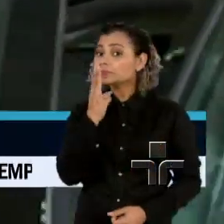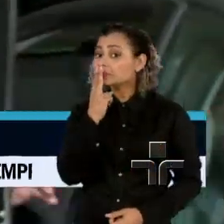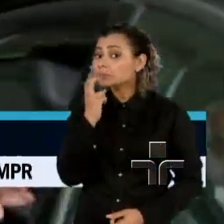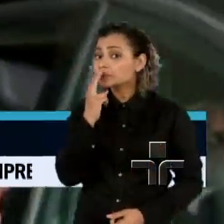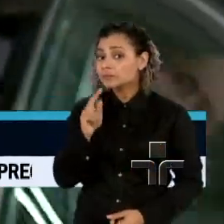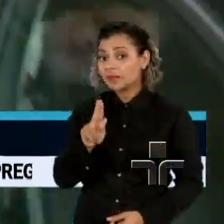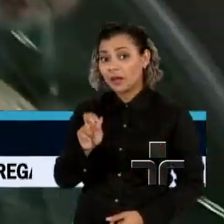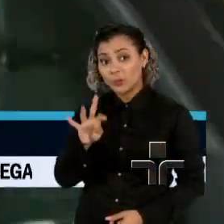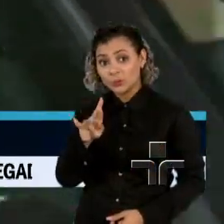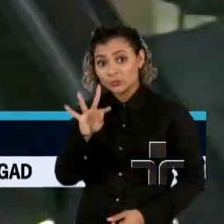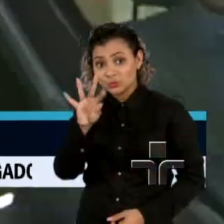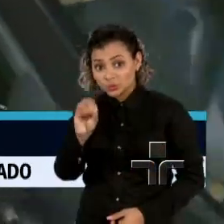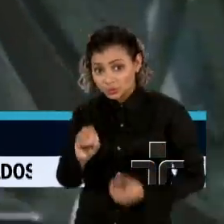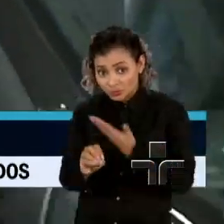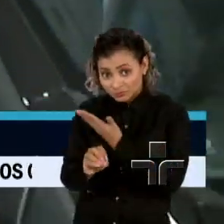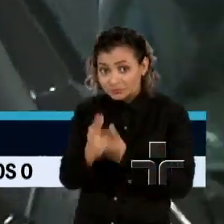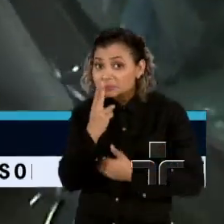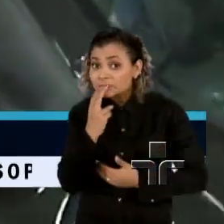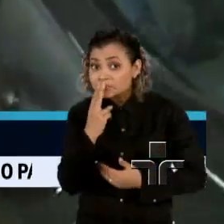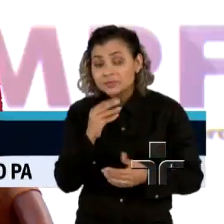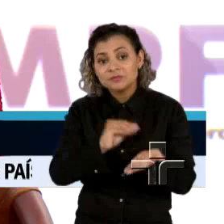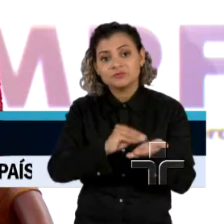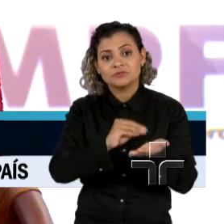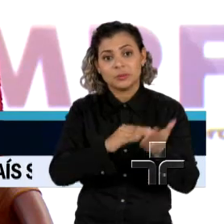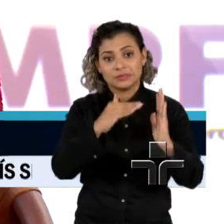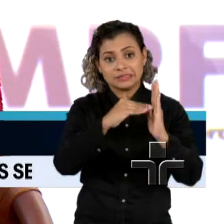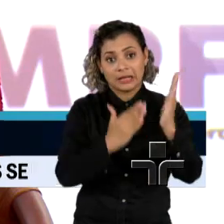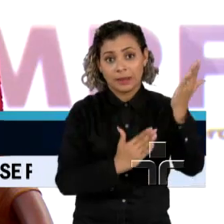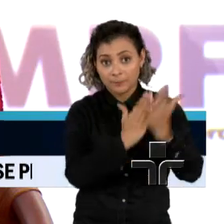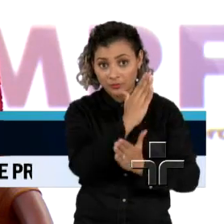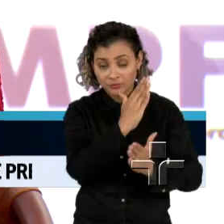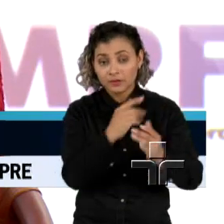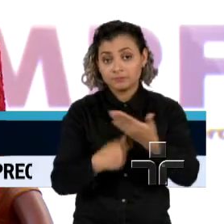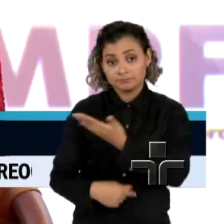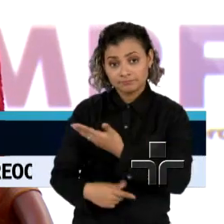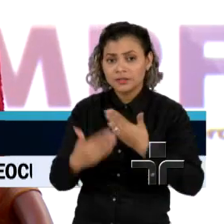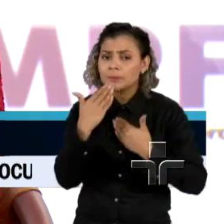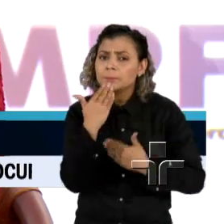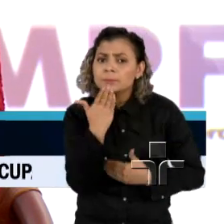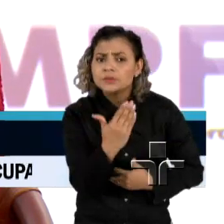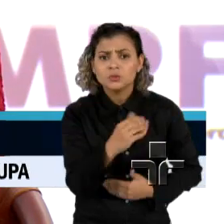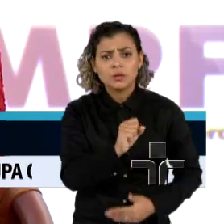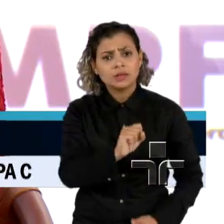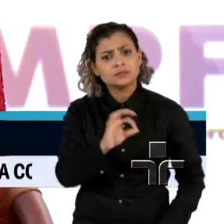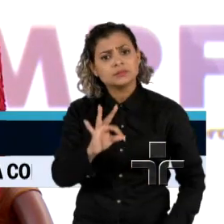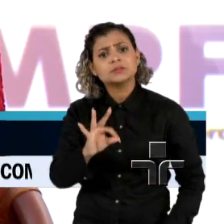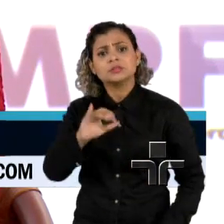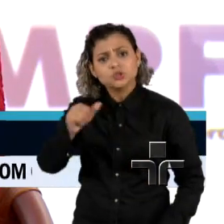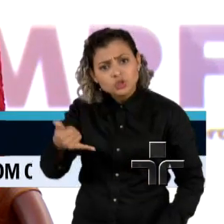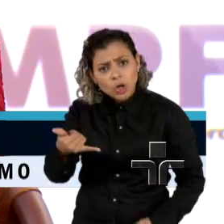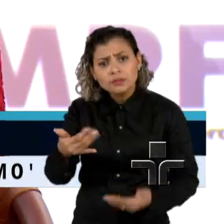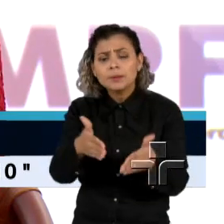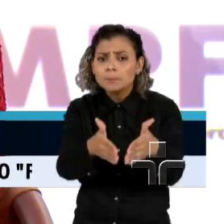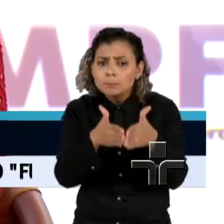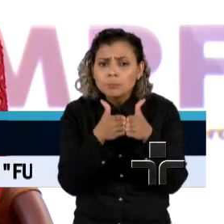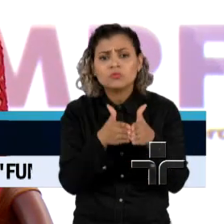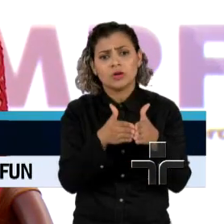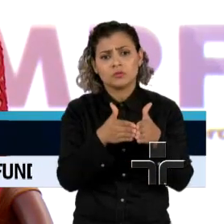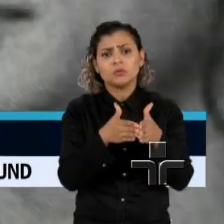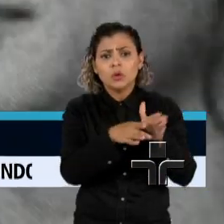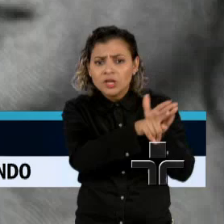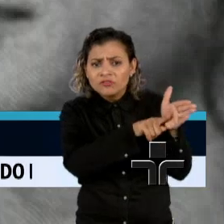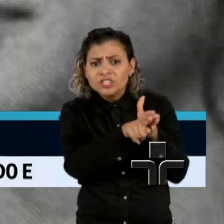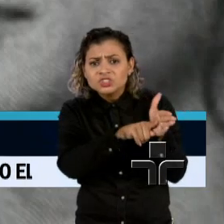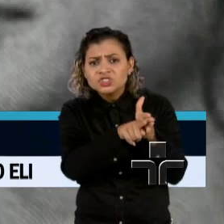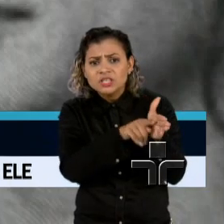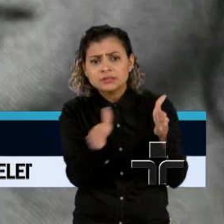ainda precisa passar pela sabatina no Senado. Seus últimos atos foram pedir ao Superior Tribunal de Justiça a abertura de novo inquérito